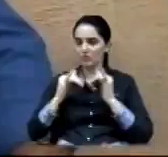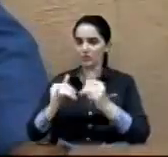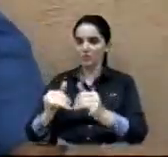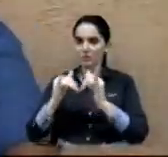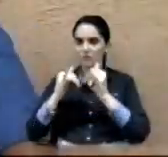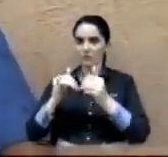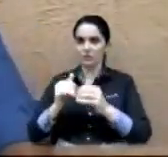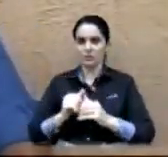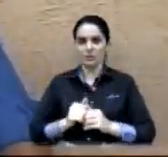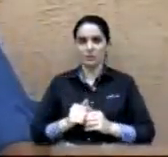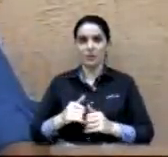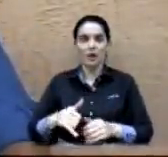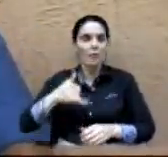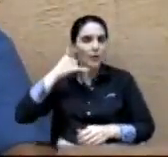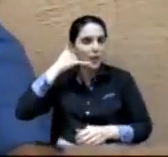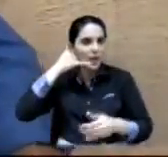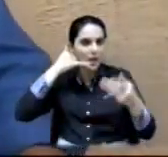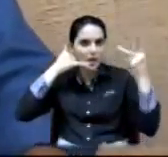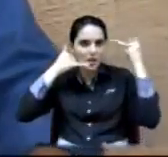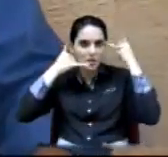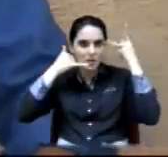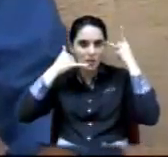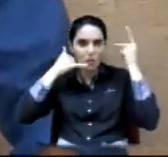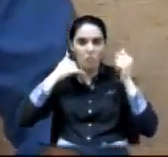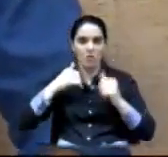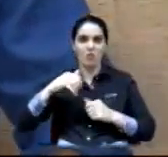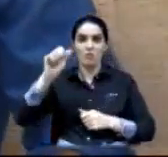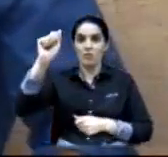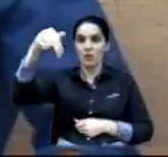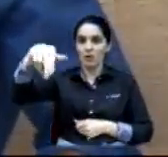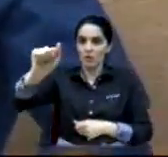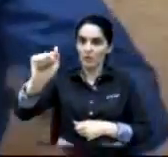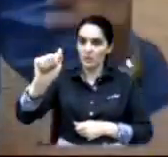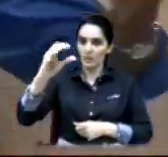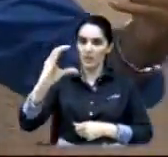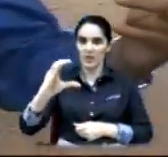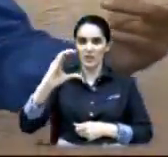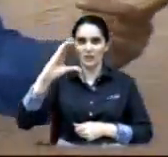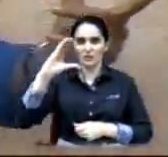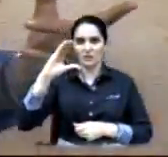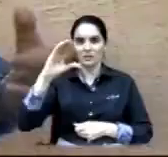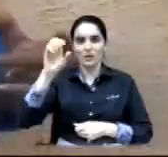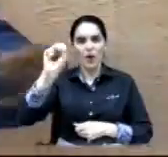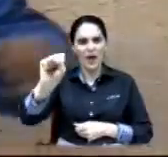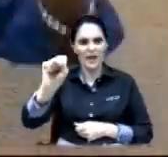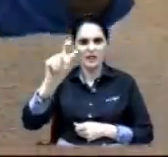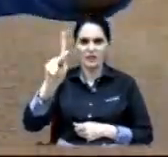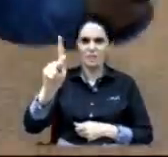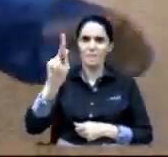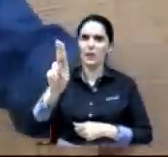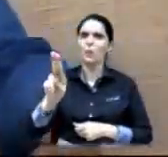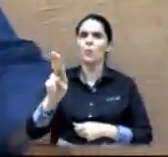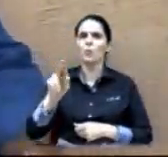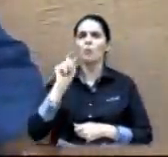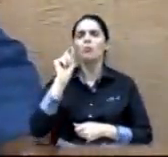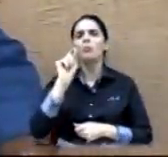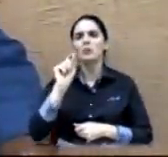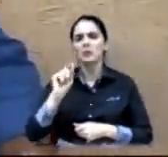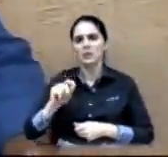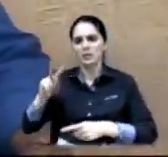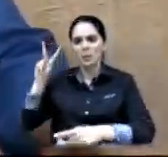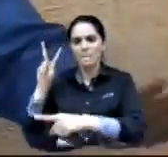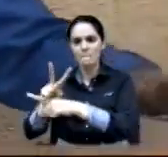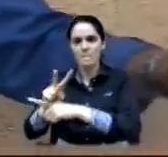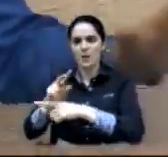que aqui estão, que a Ana, da SPU, falou o que impede de colocar energia no assentamento.